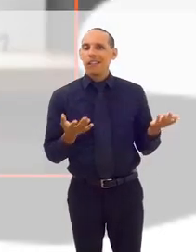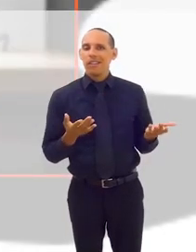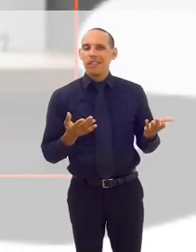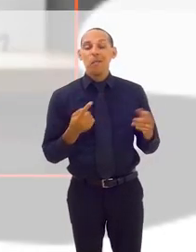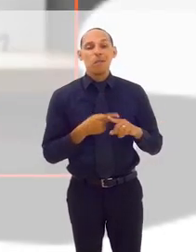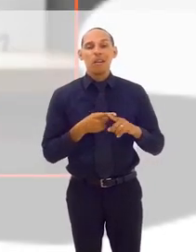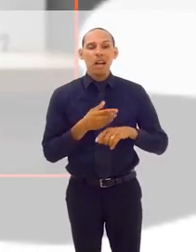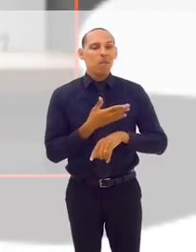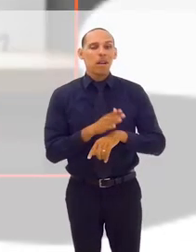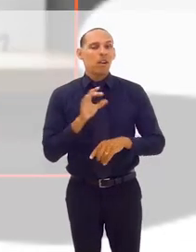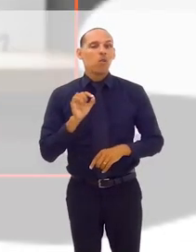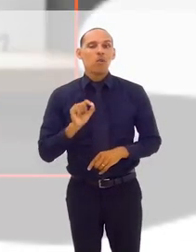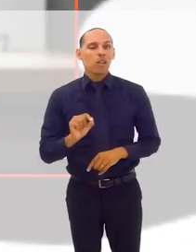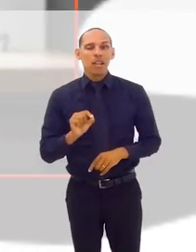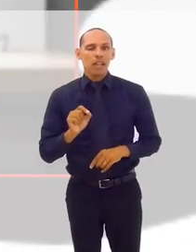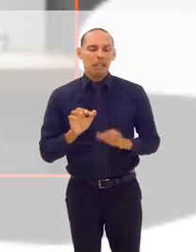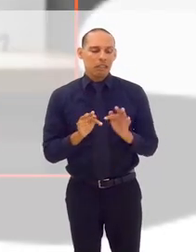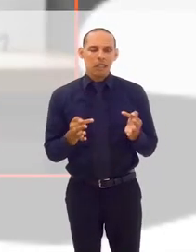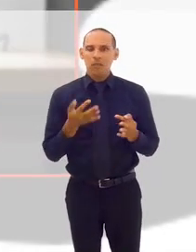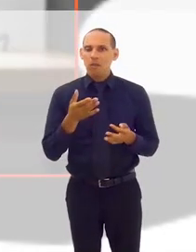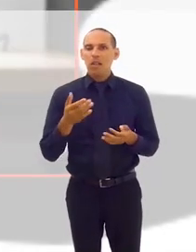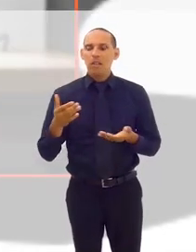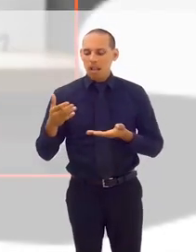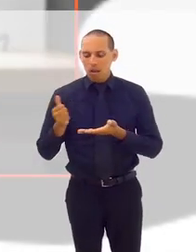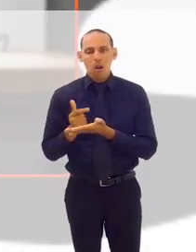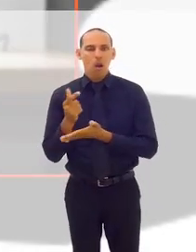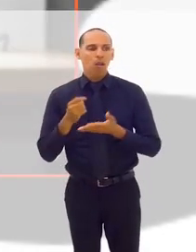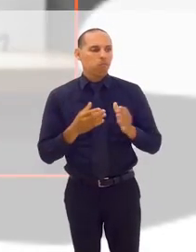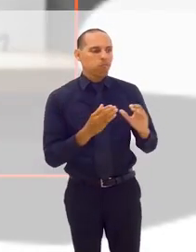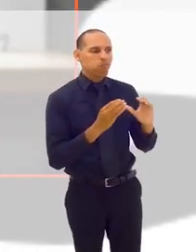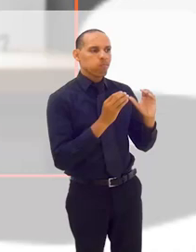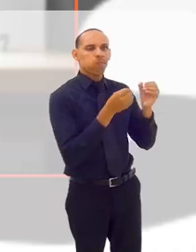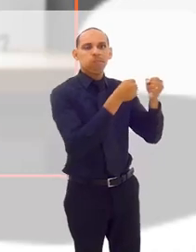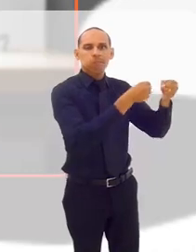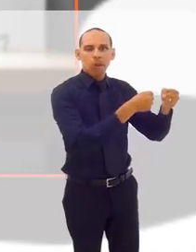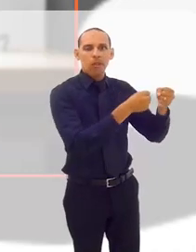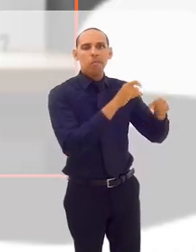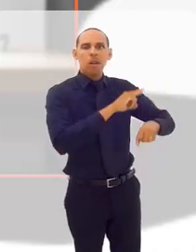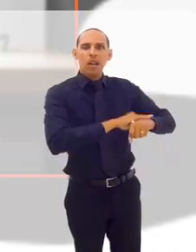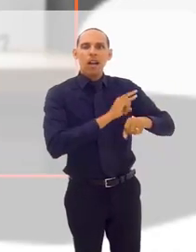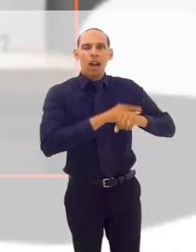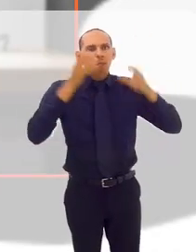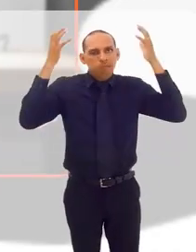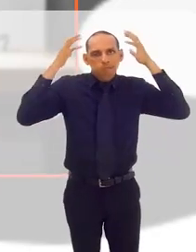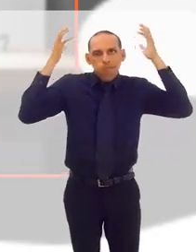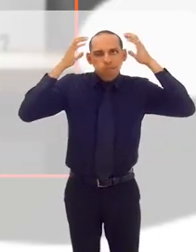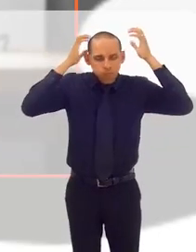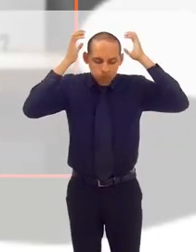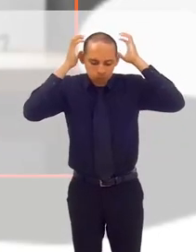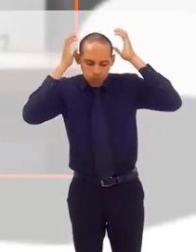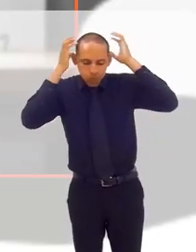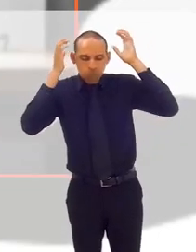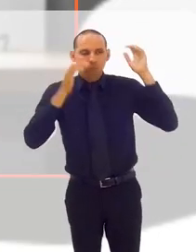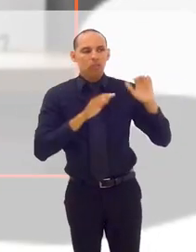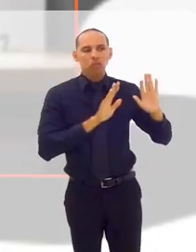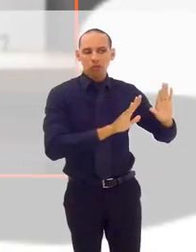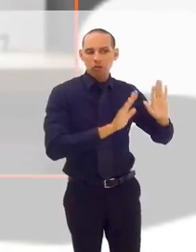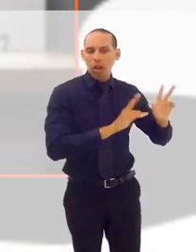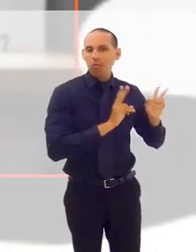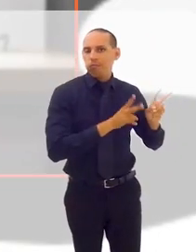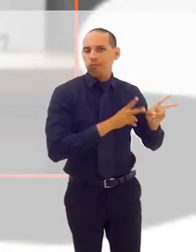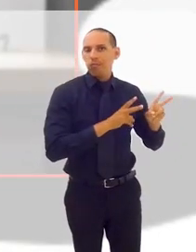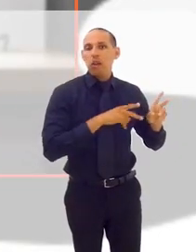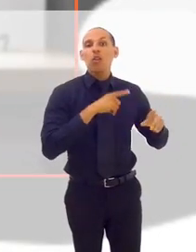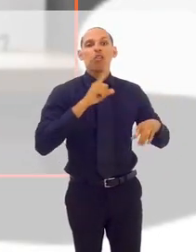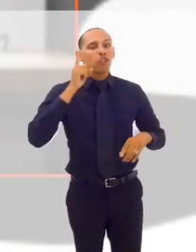é muito simples. Você compra um shampoo, coloca na sua prateleira dentro do seu banheiro, lava o seu cabelo, passa o condicionador, deixa ele ali. No outro